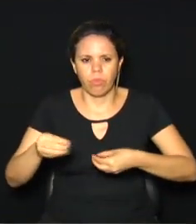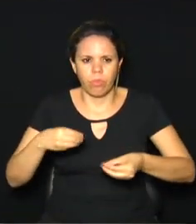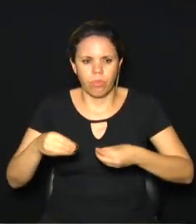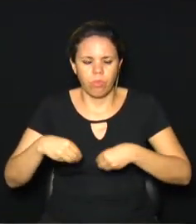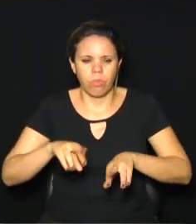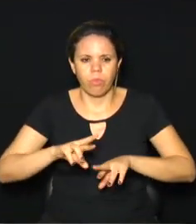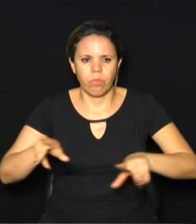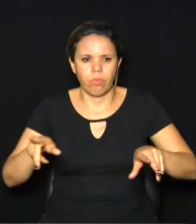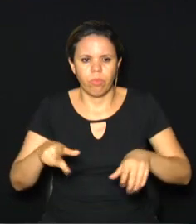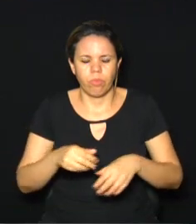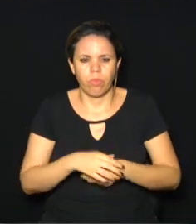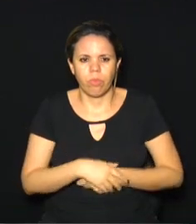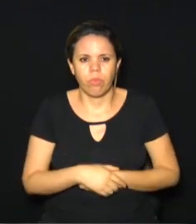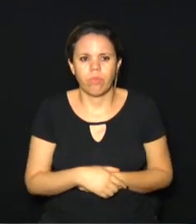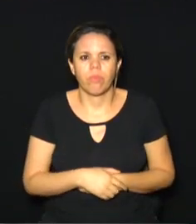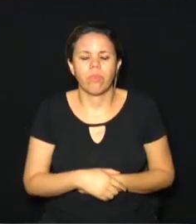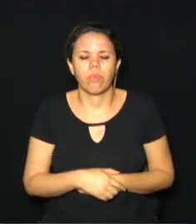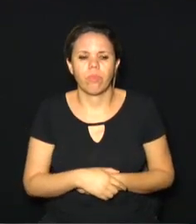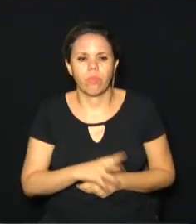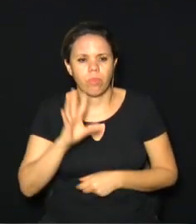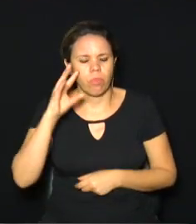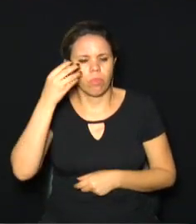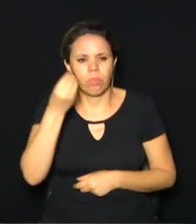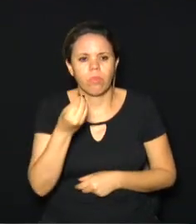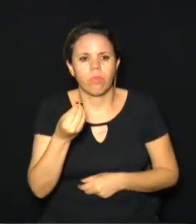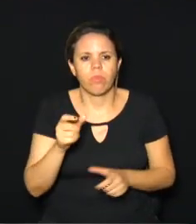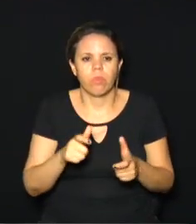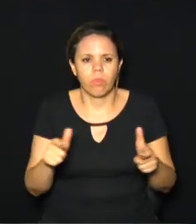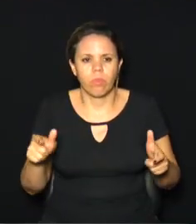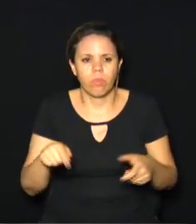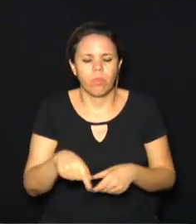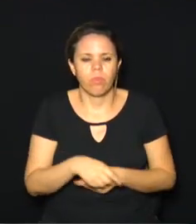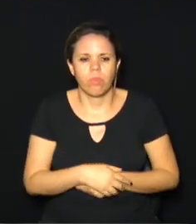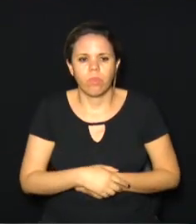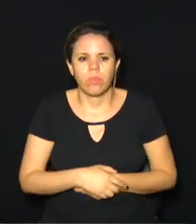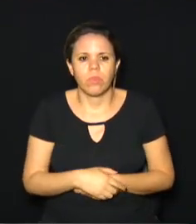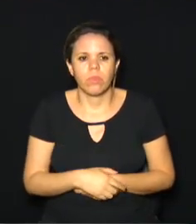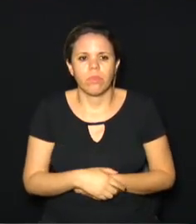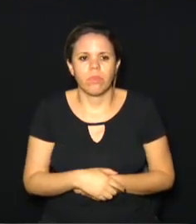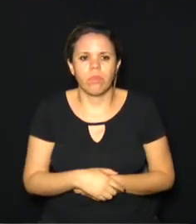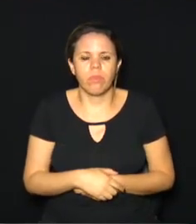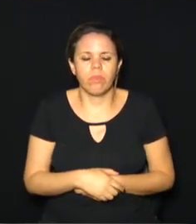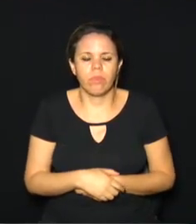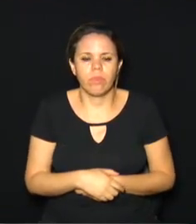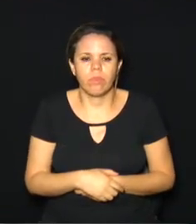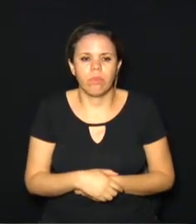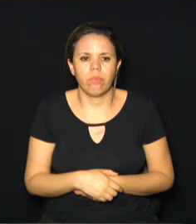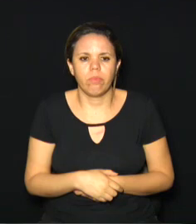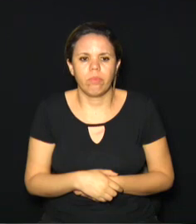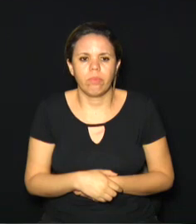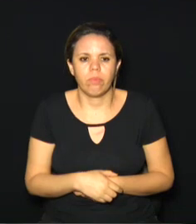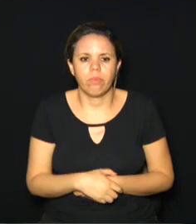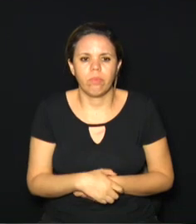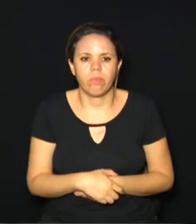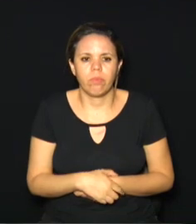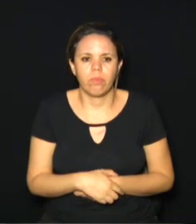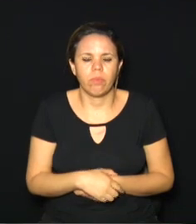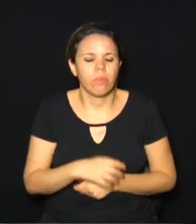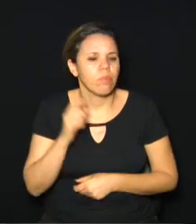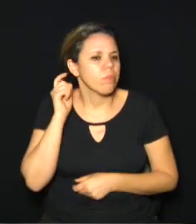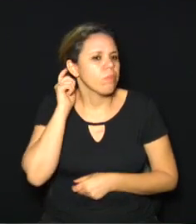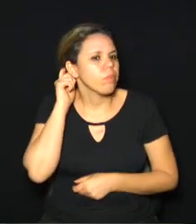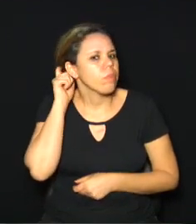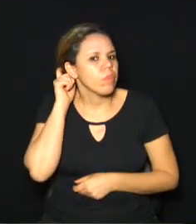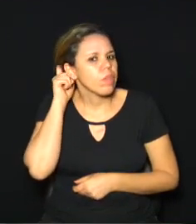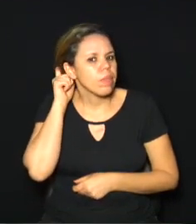de flexibilização de entendimento, de ampliar isso, ampliar. Agora, assim,